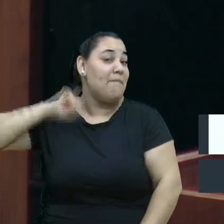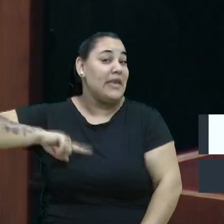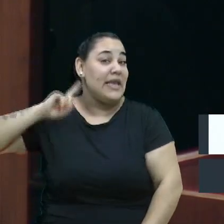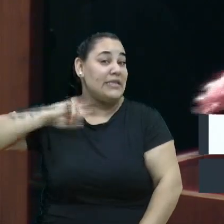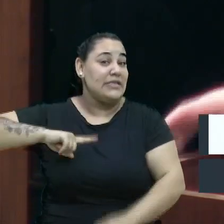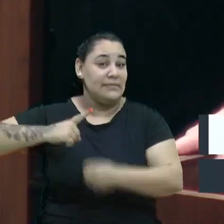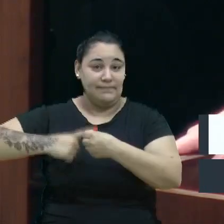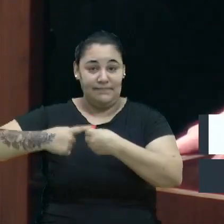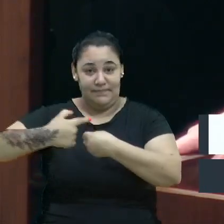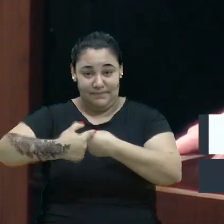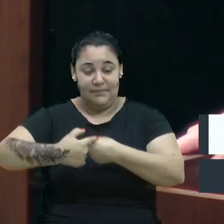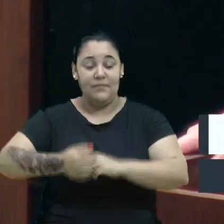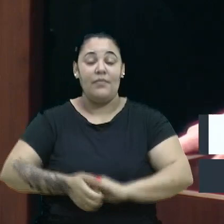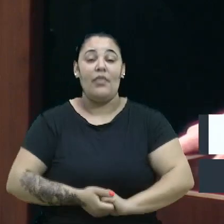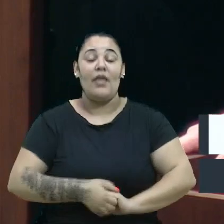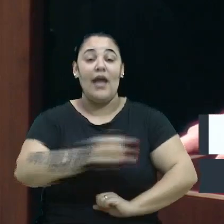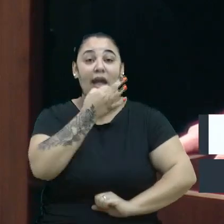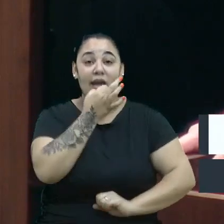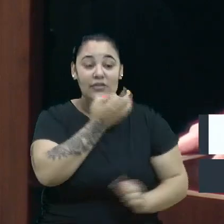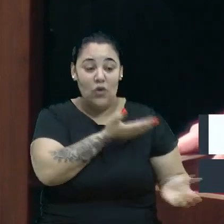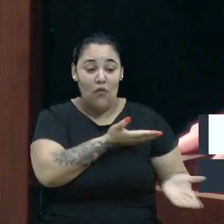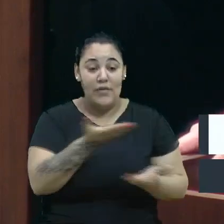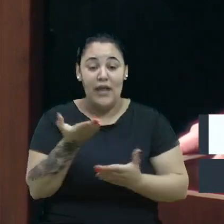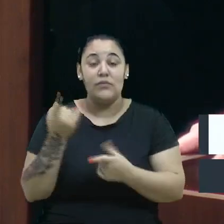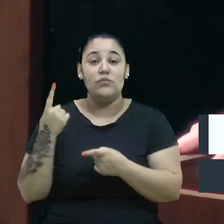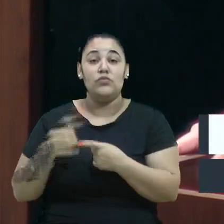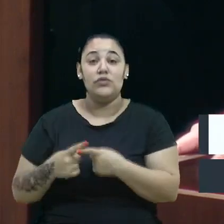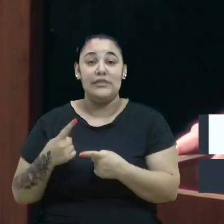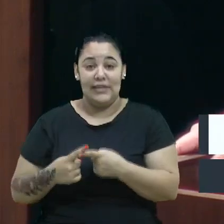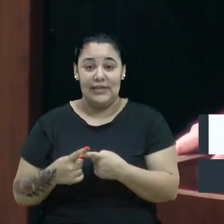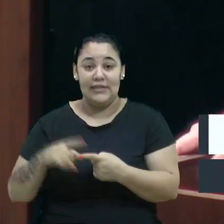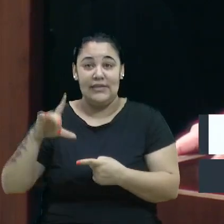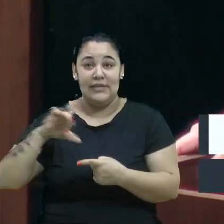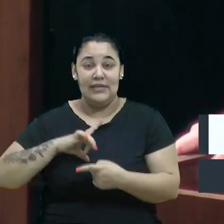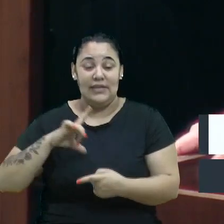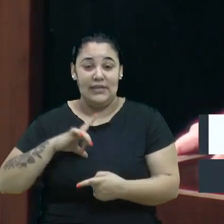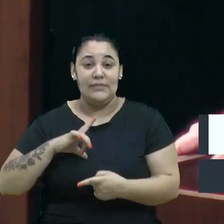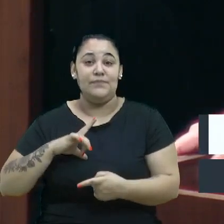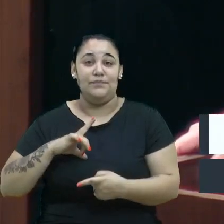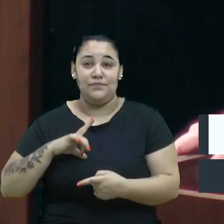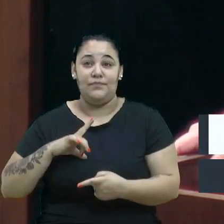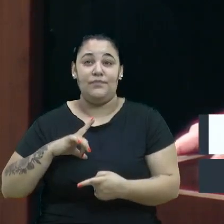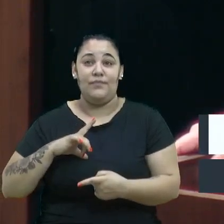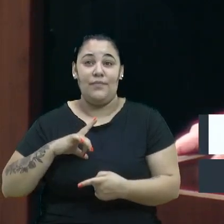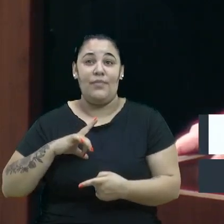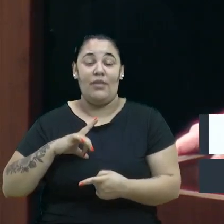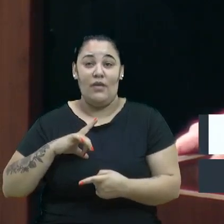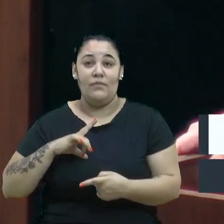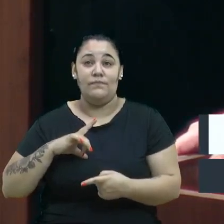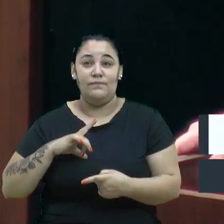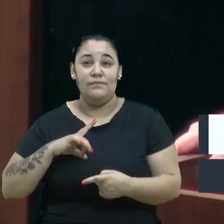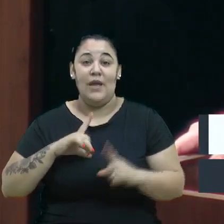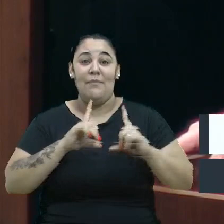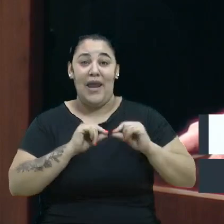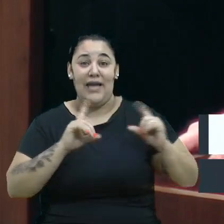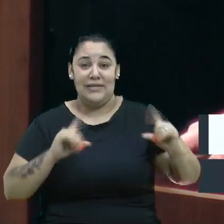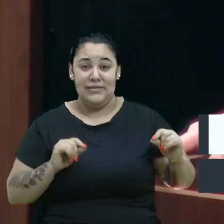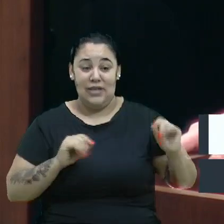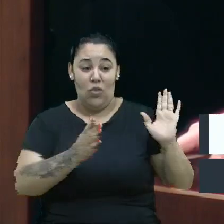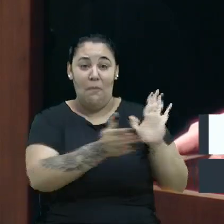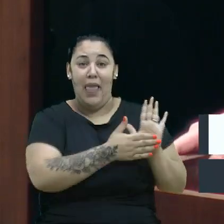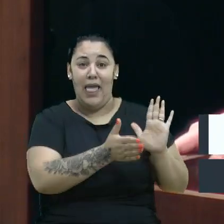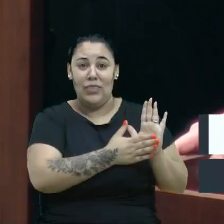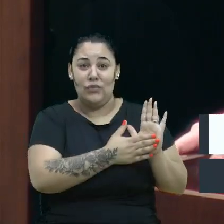foi convidada em função devido à projeção que teve em Brasília do Plano Municipal da Mata Atlântica,